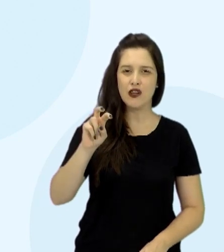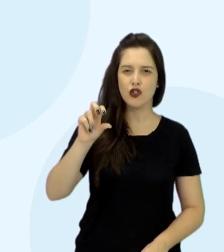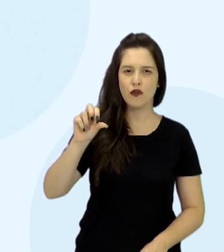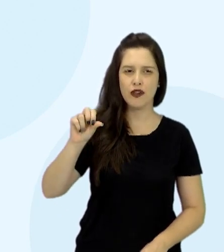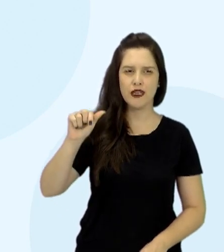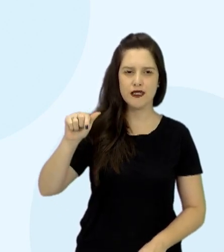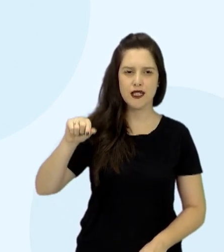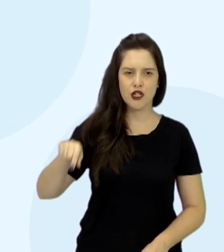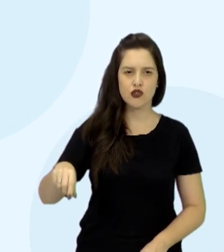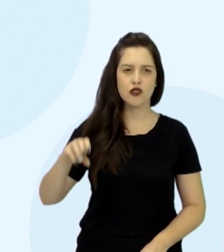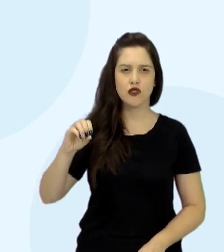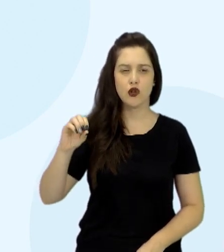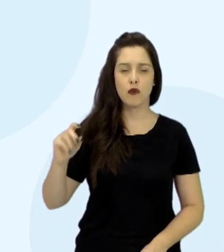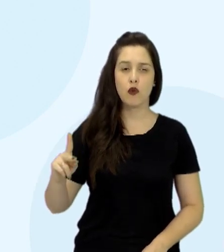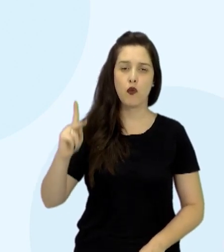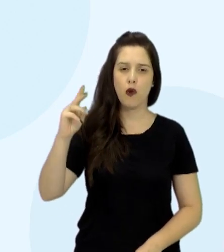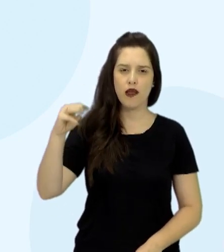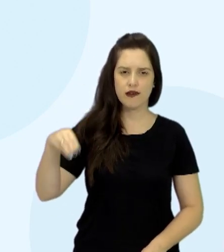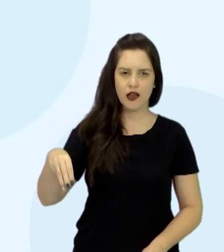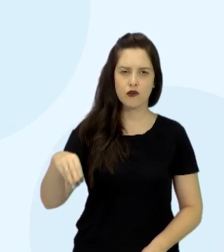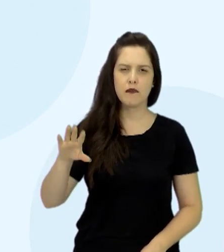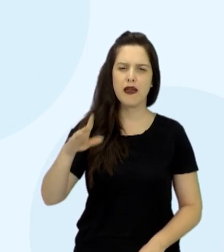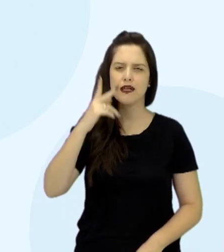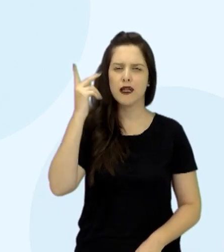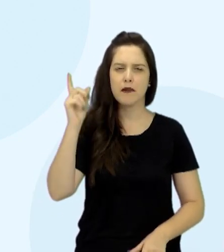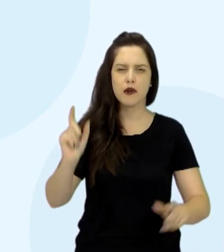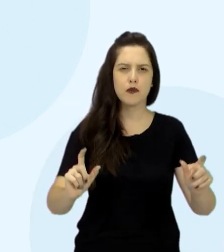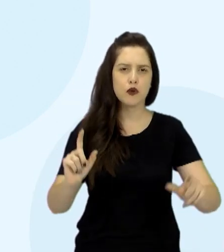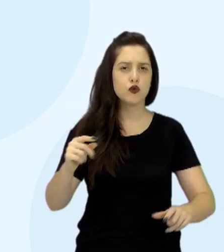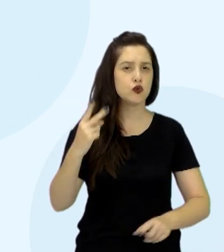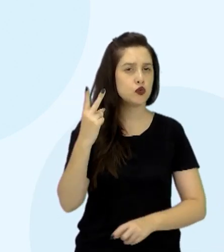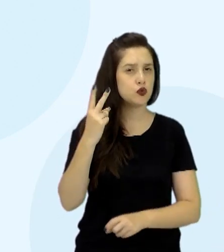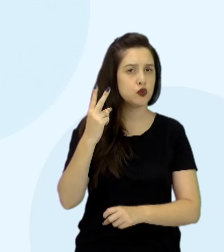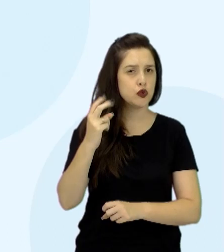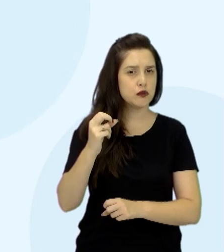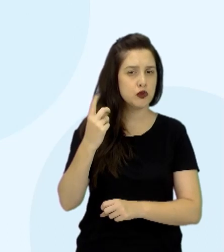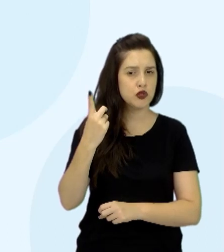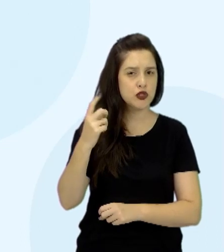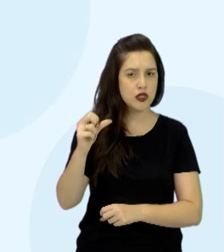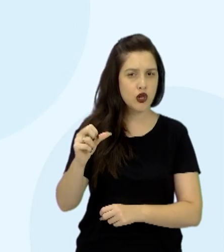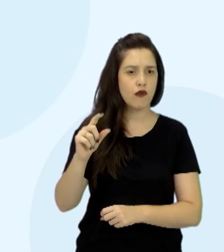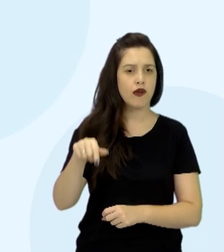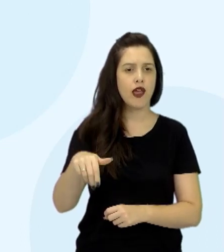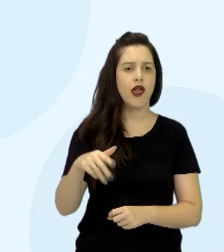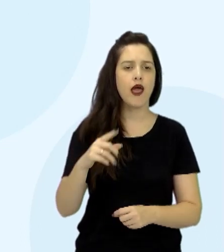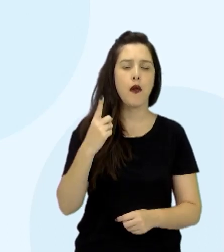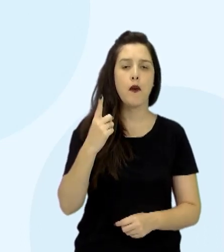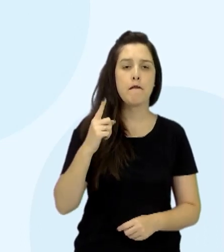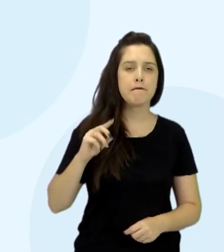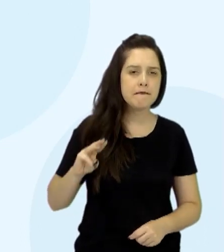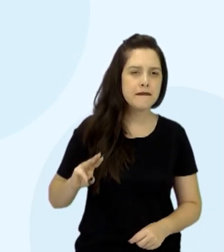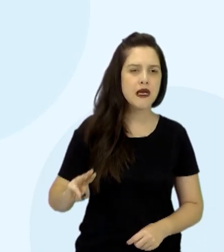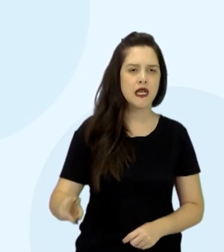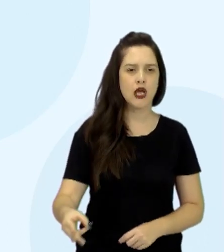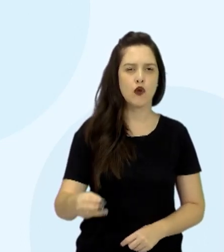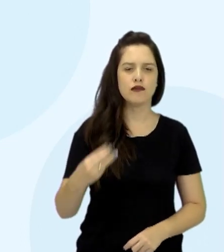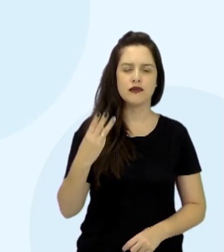9.597.000 km² e que a população em 2019 era estimada em